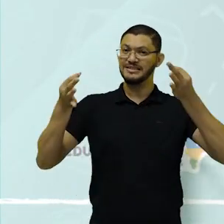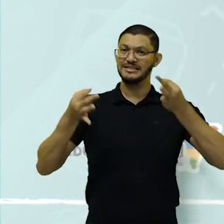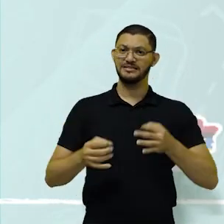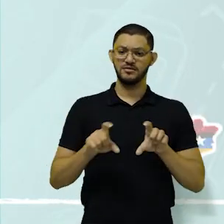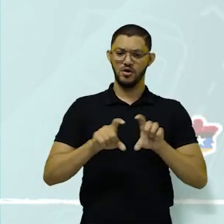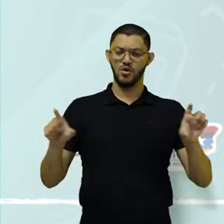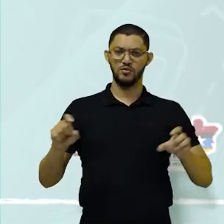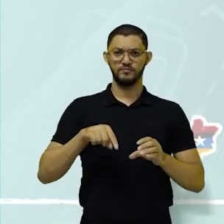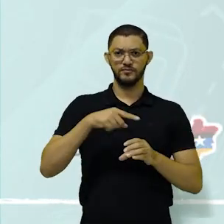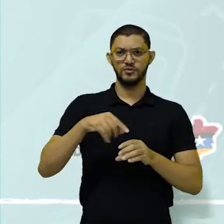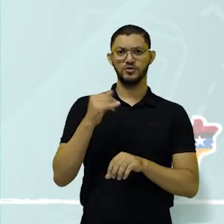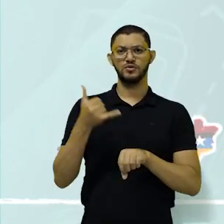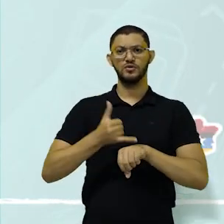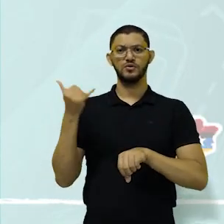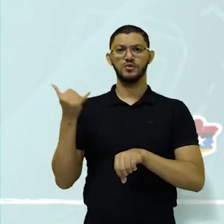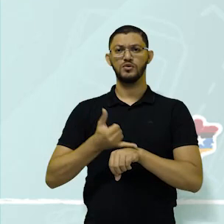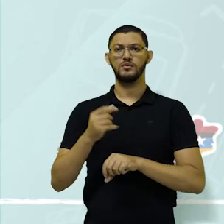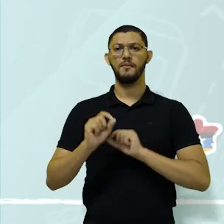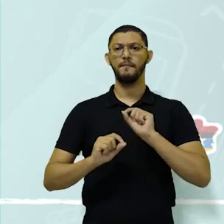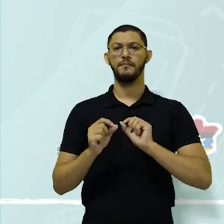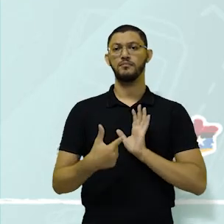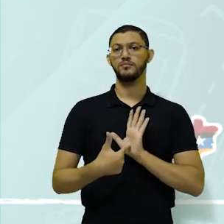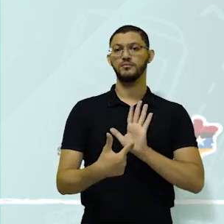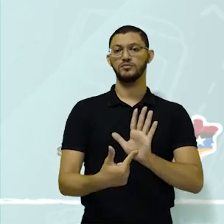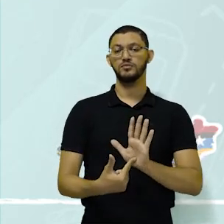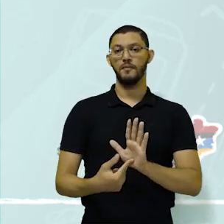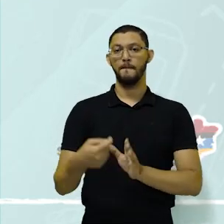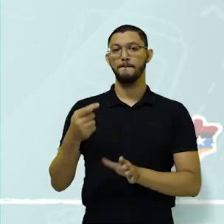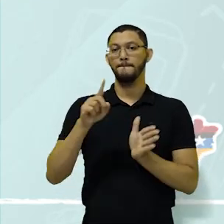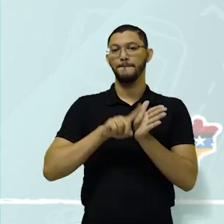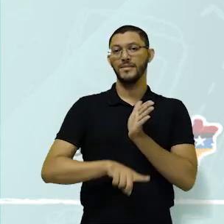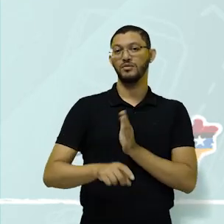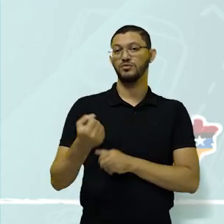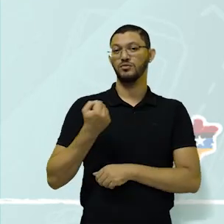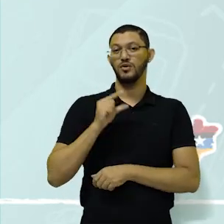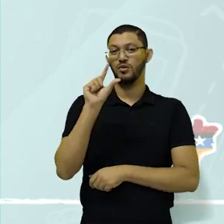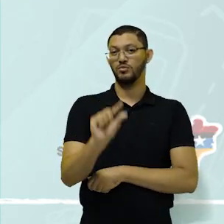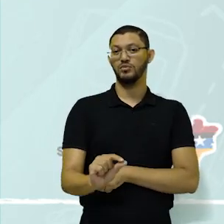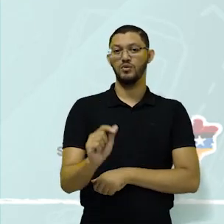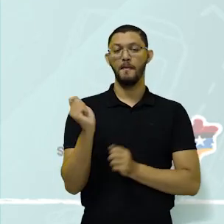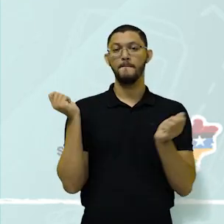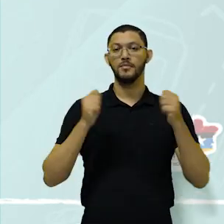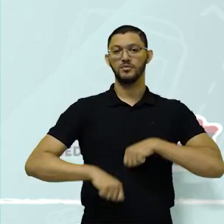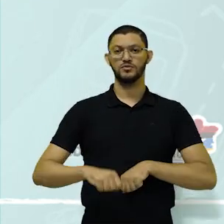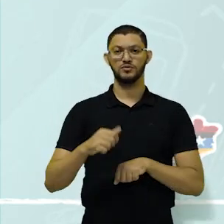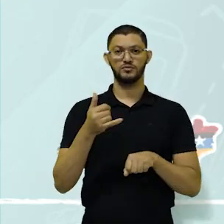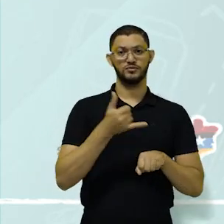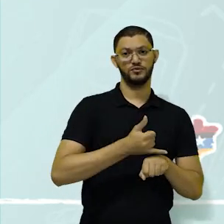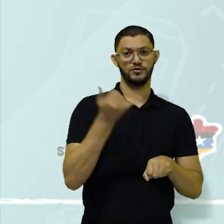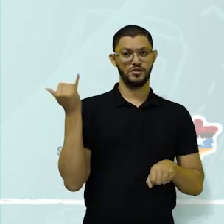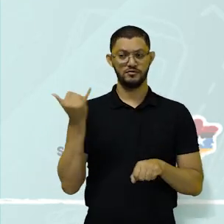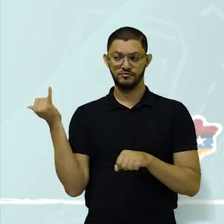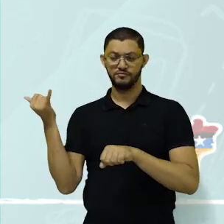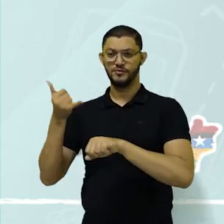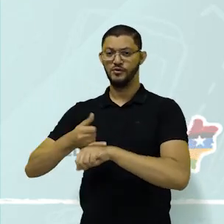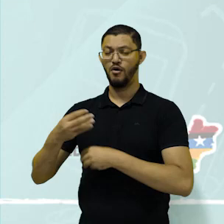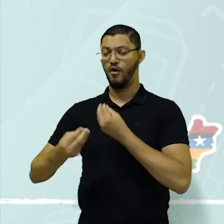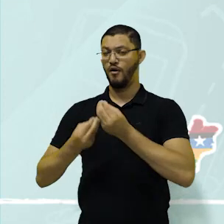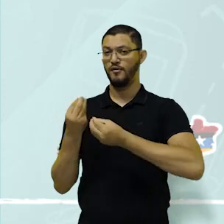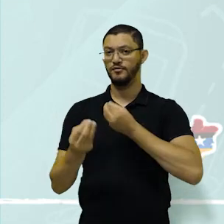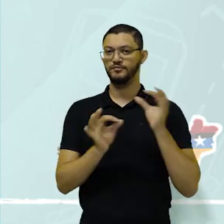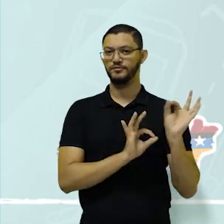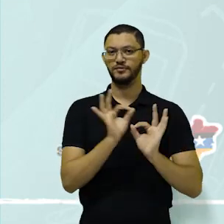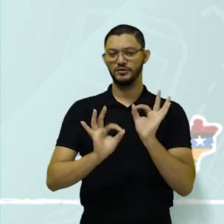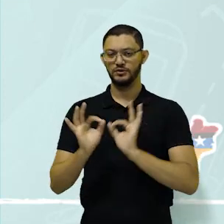de um composto iônico deve apresentar o menor número possível de cátions e ânions, de maneira que forme